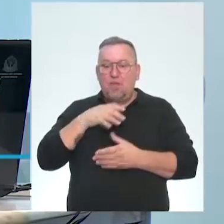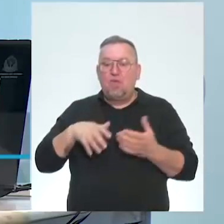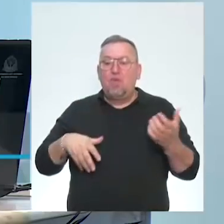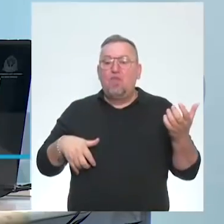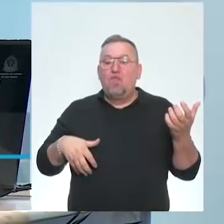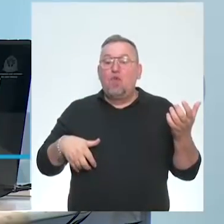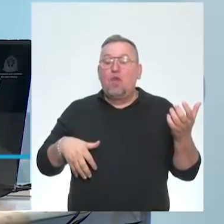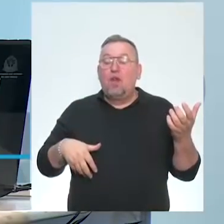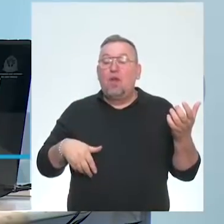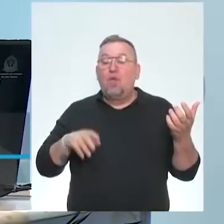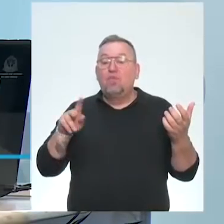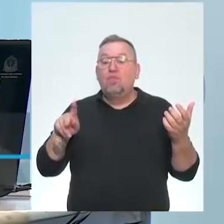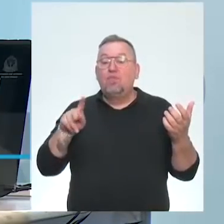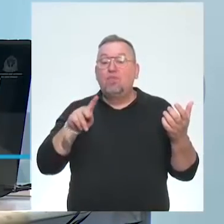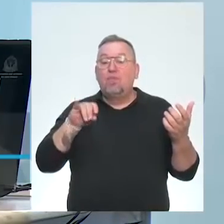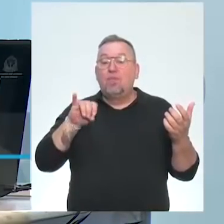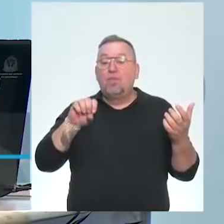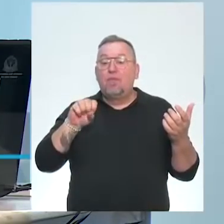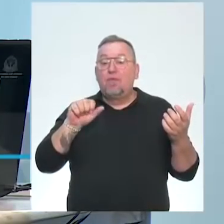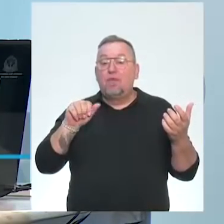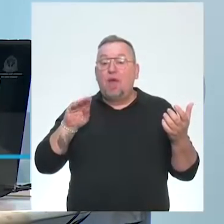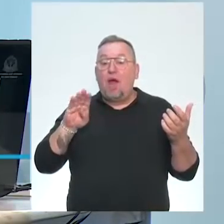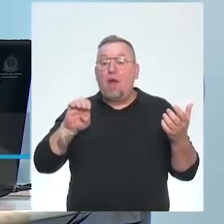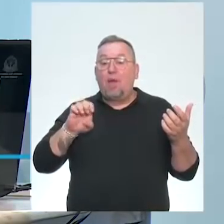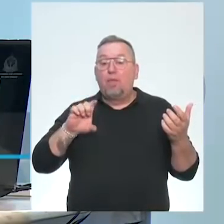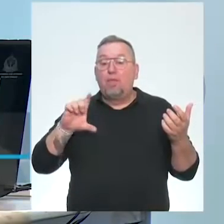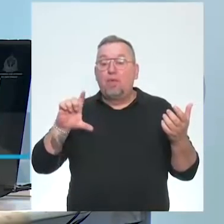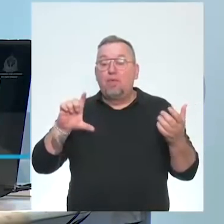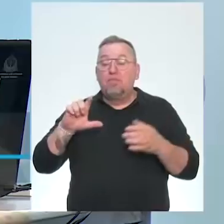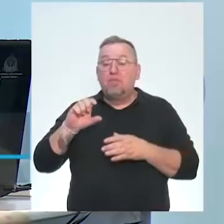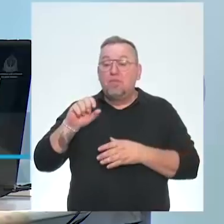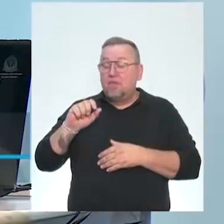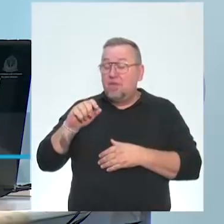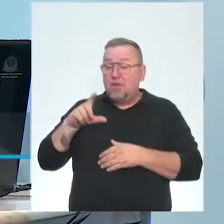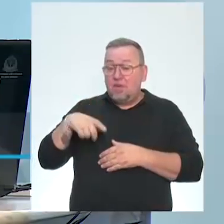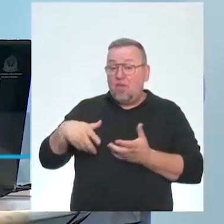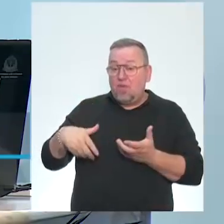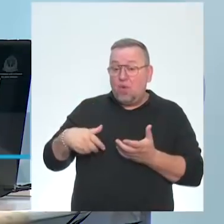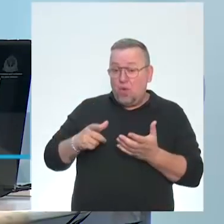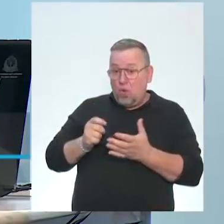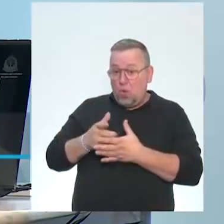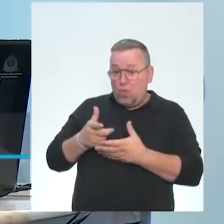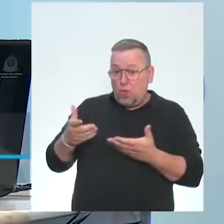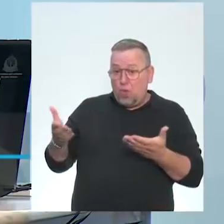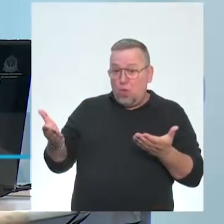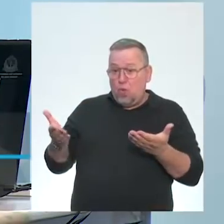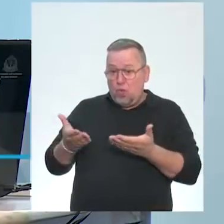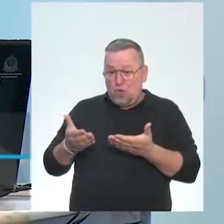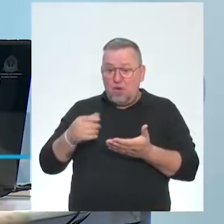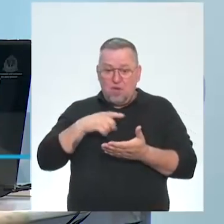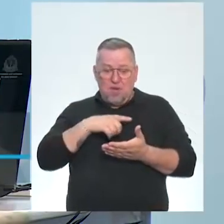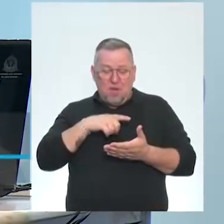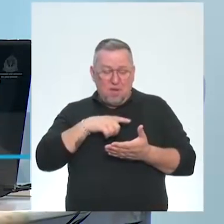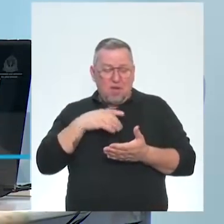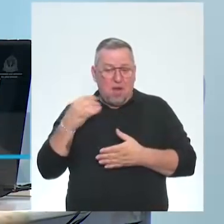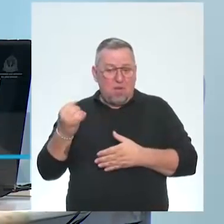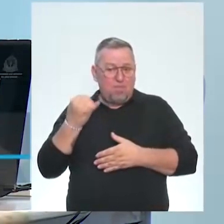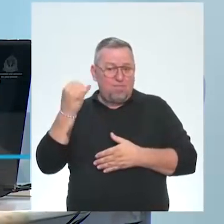professora Isabel. Será que se fosse um violão que ela comprou hoje, será que ele teria